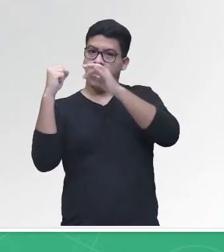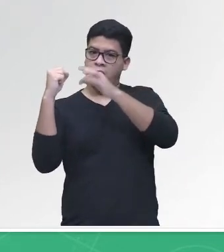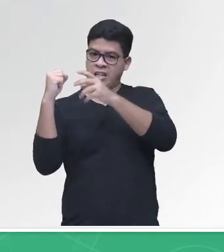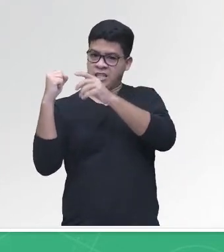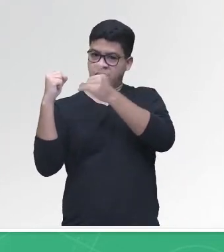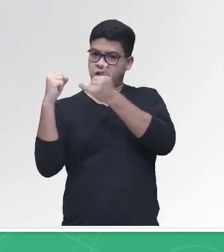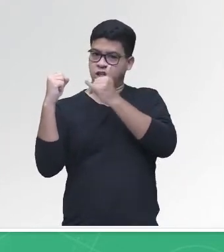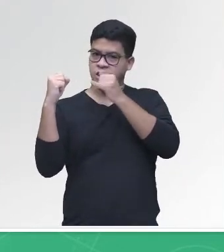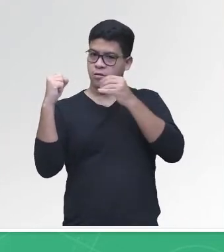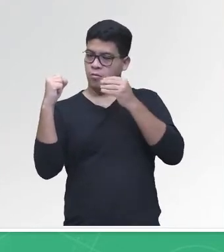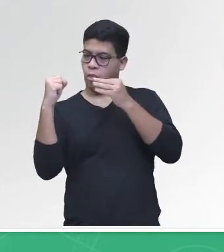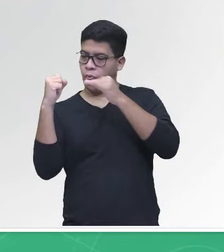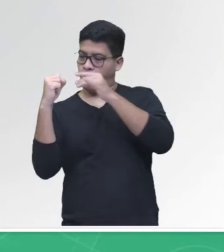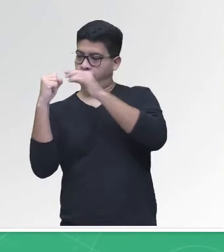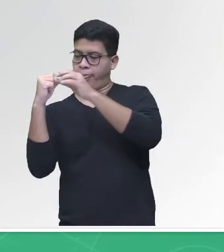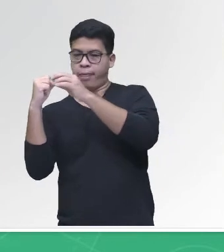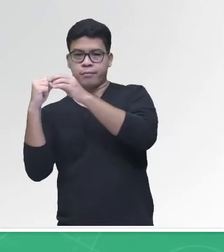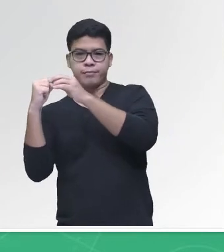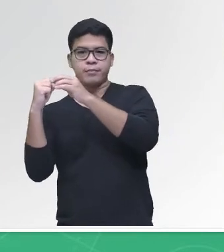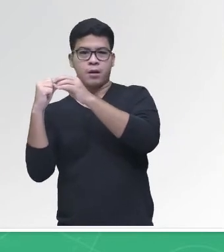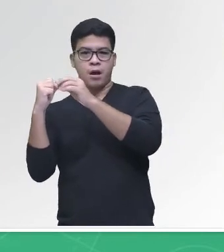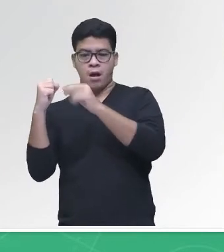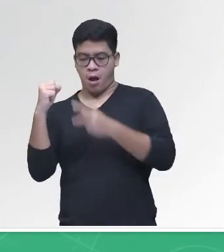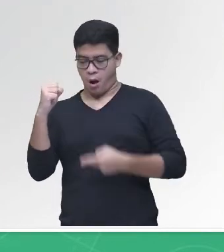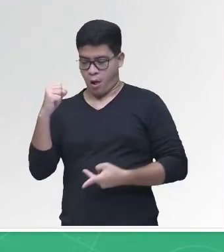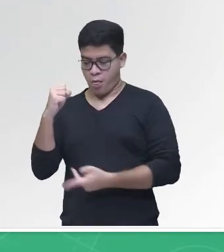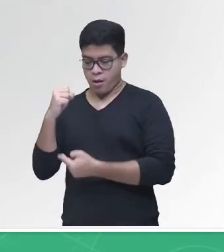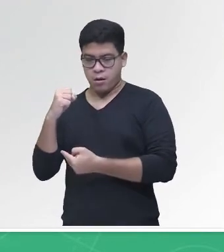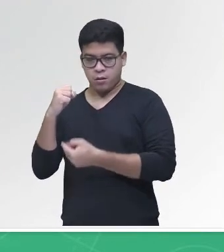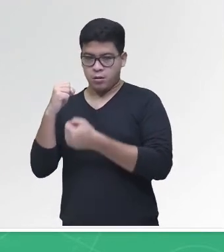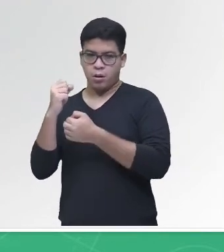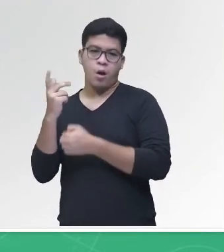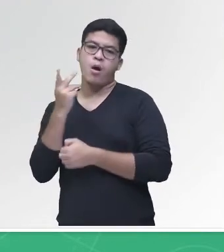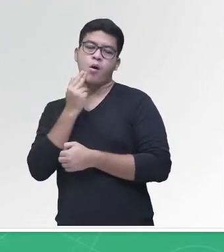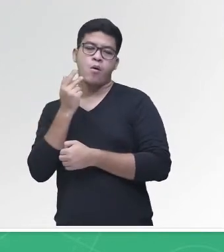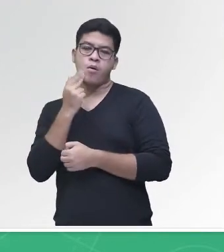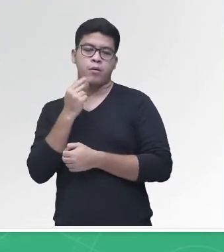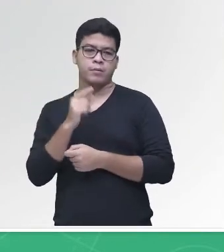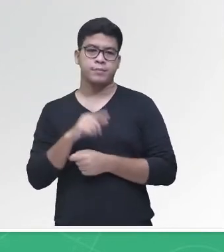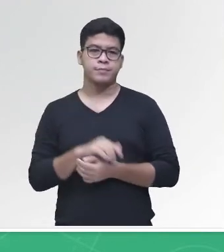é ligado à superfície da Terra, que é o aterramento.